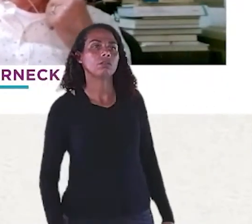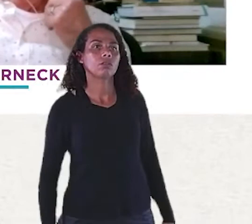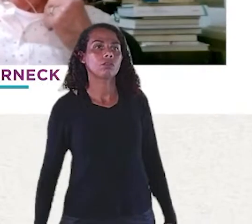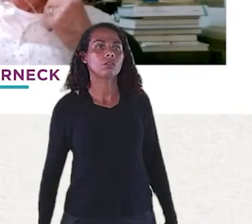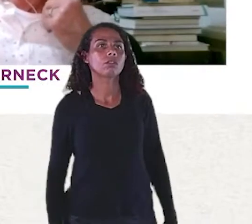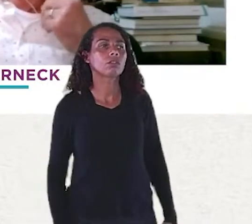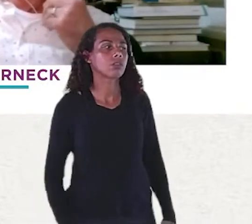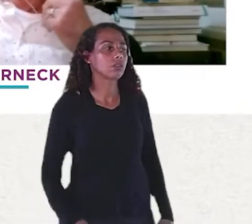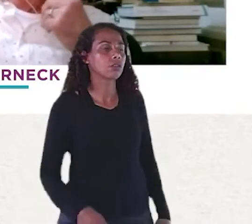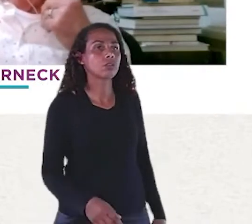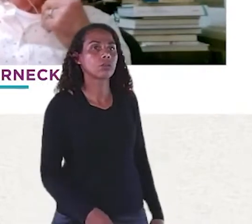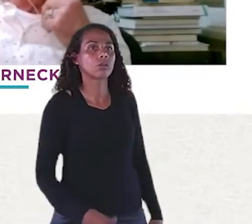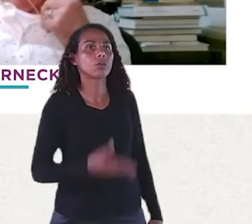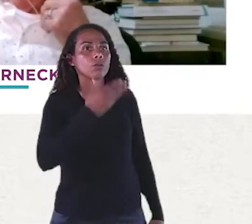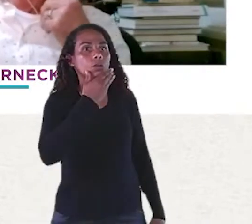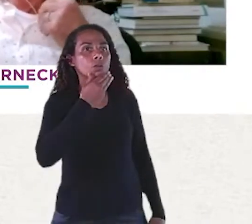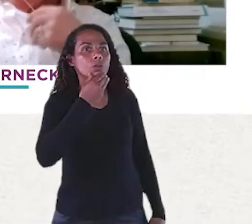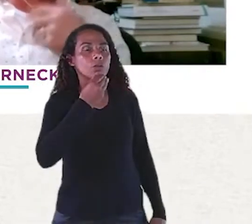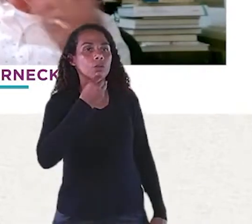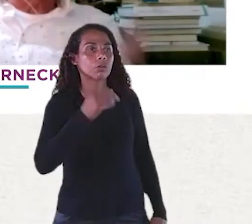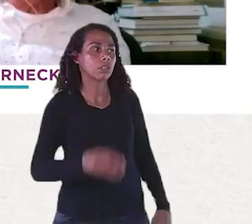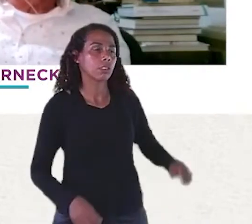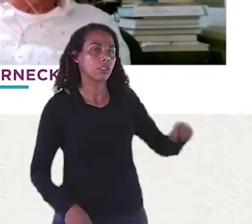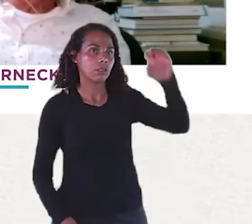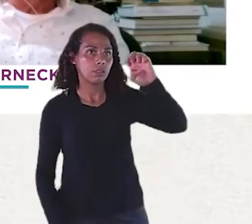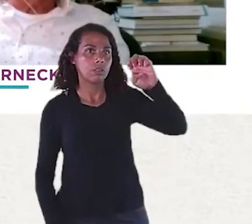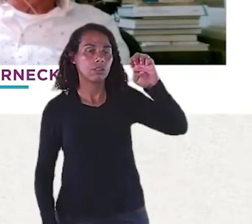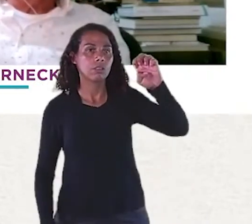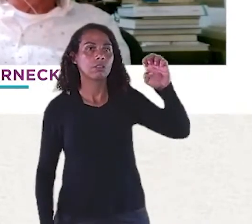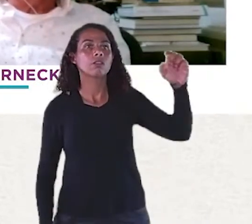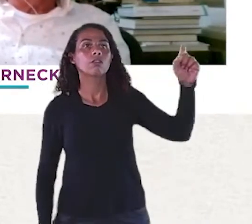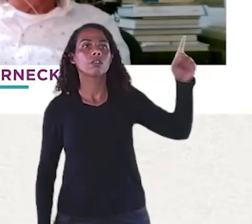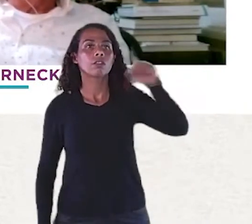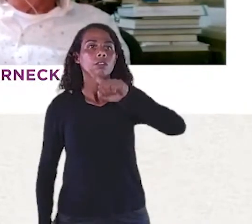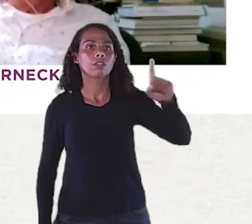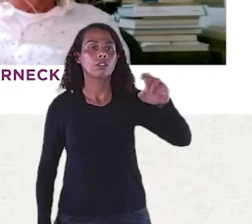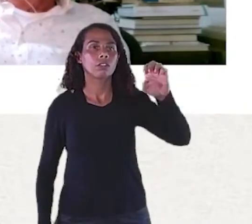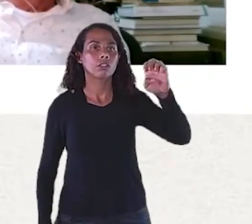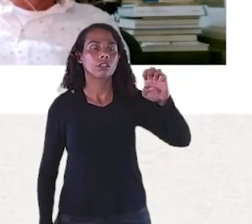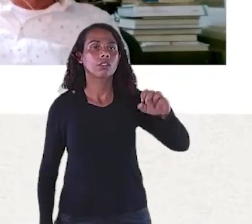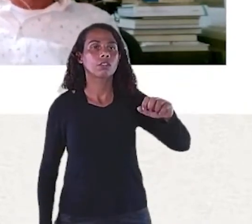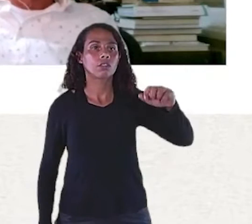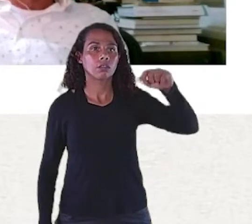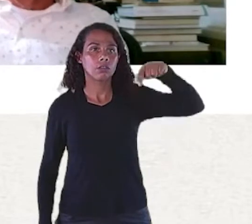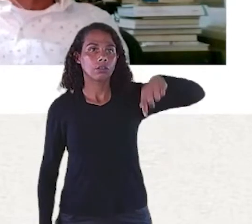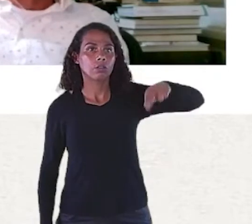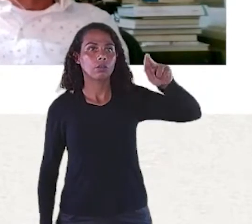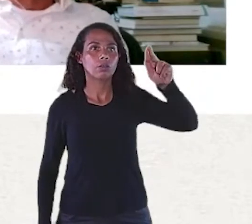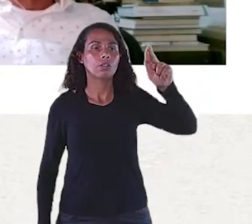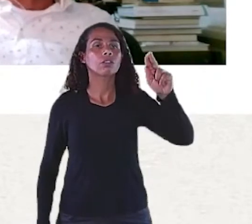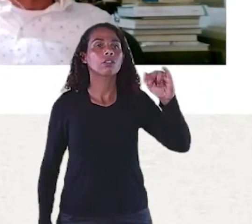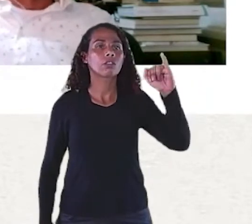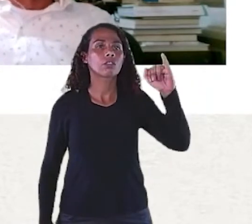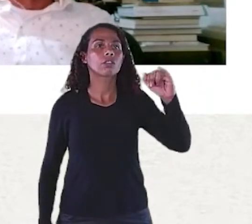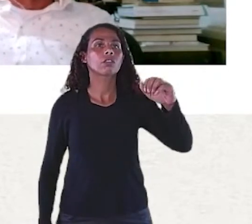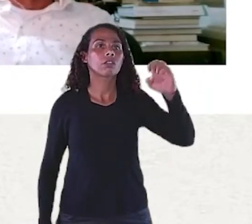Ezequiel Neves, por exemplo, que virou o Zeca Jagger, o cara que fez a cabeça do Cazuza, né? O